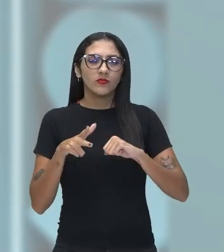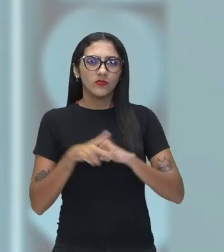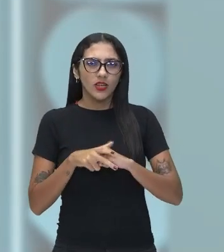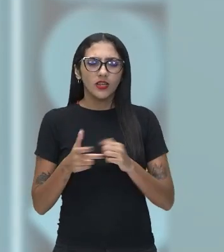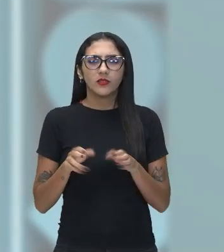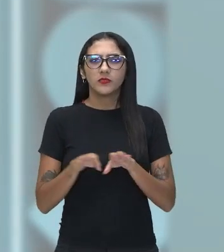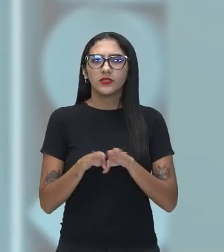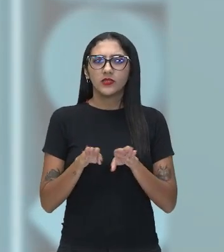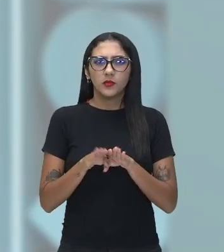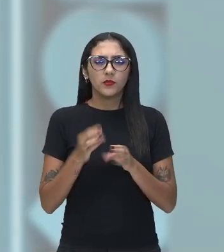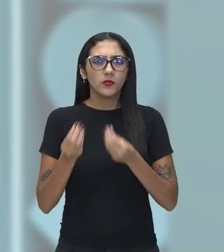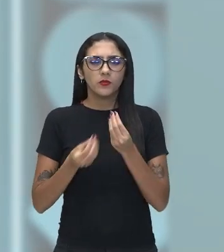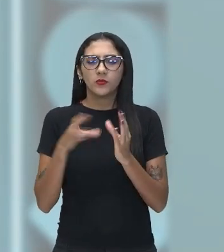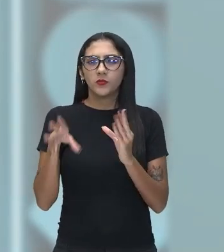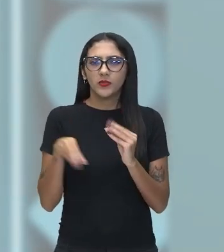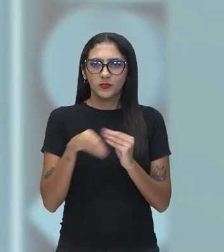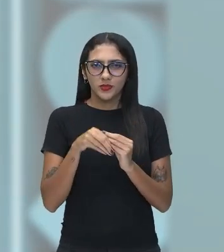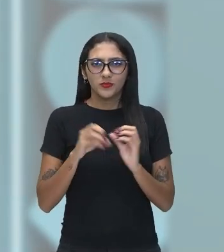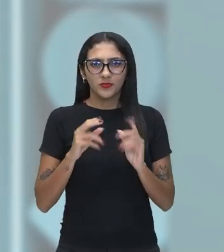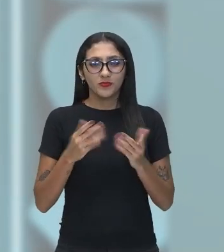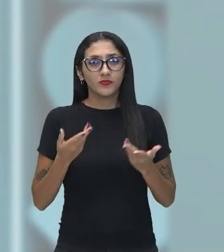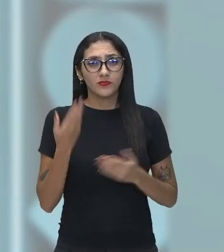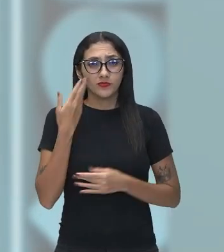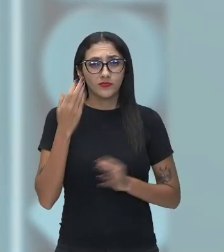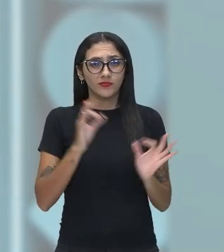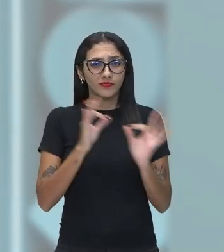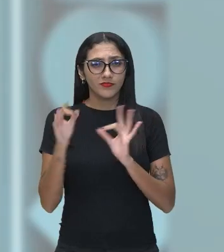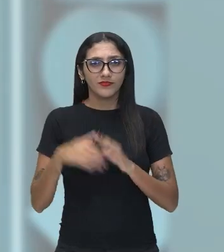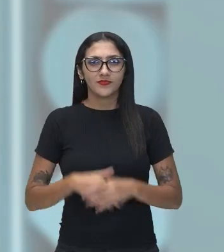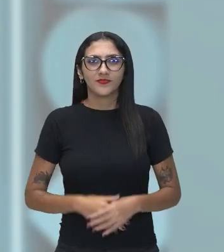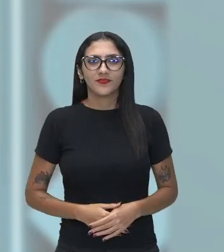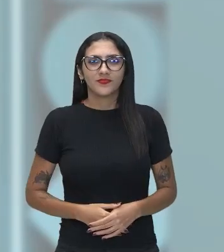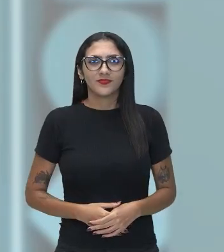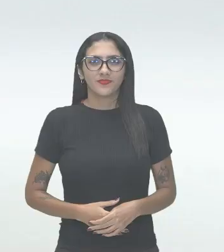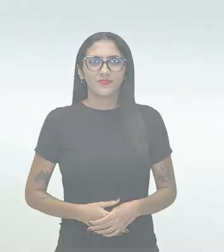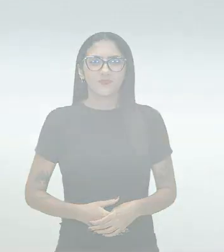os seus complementos, ok? Então, vamos à nossa aula.